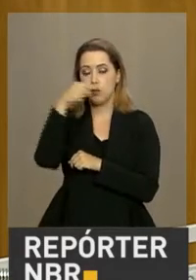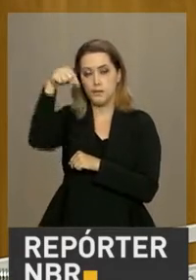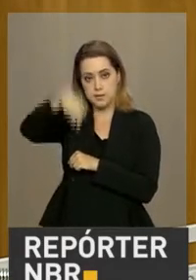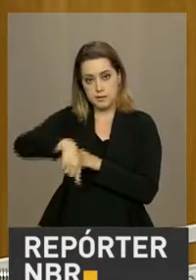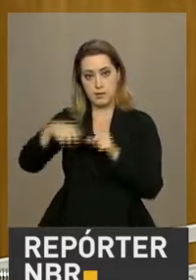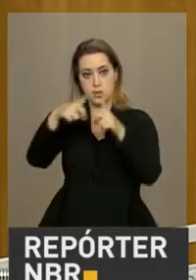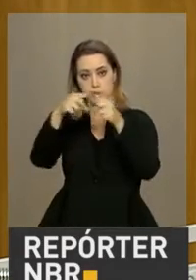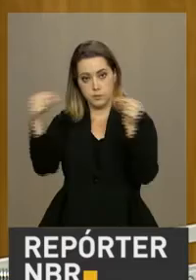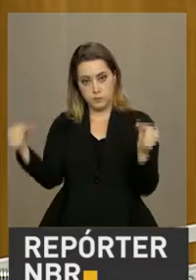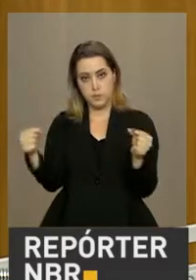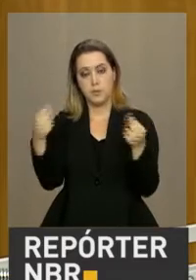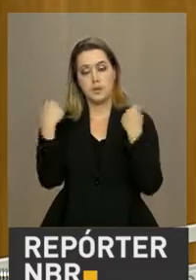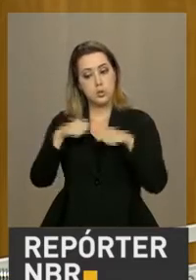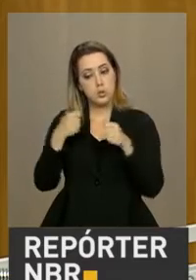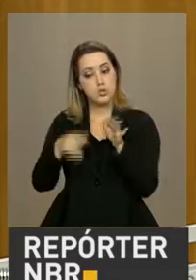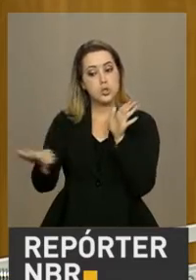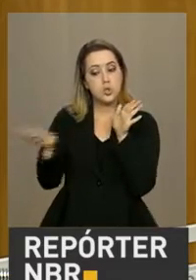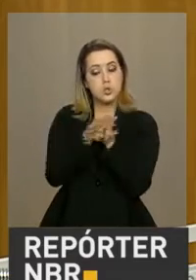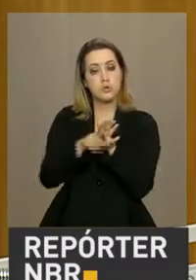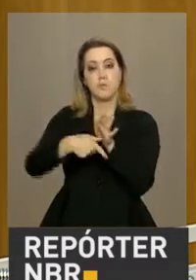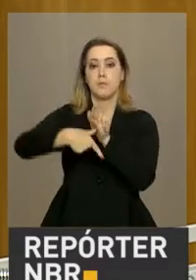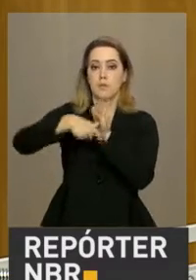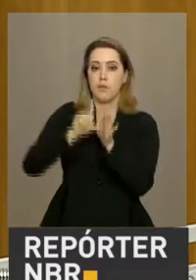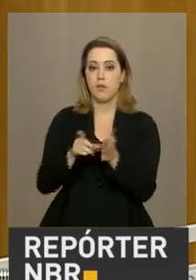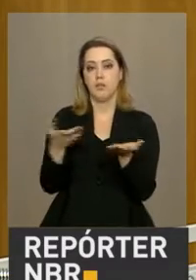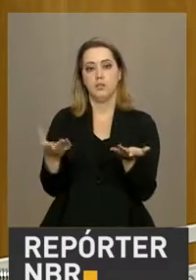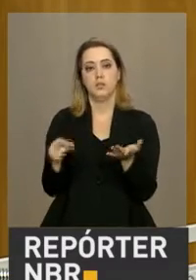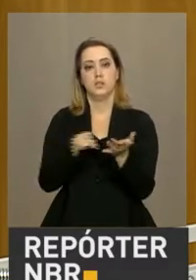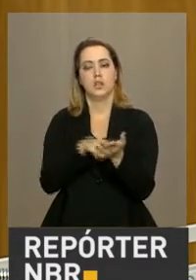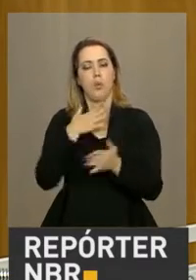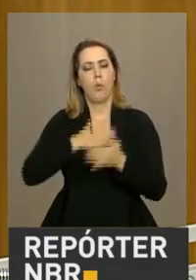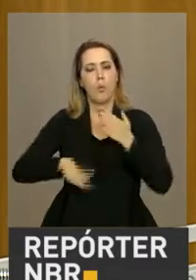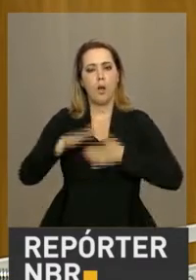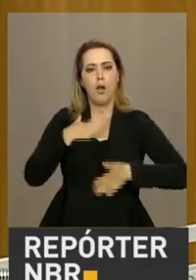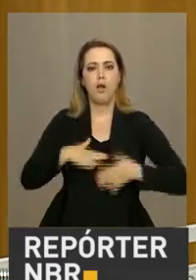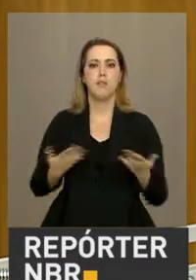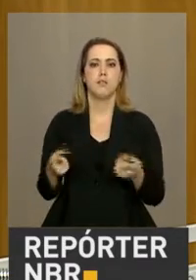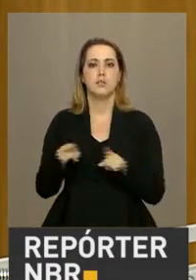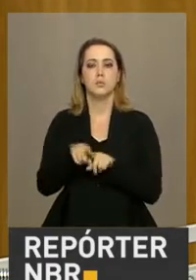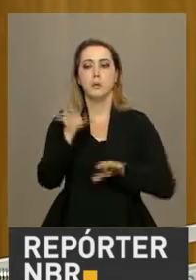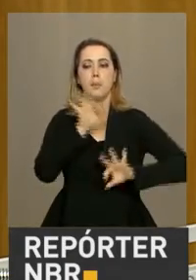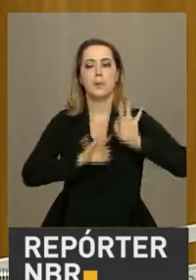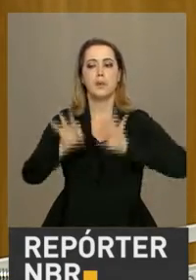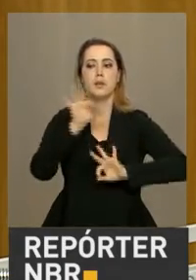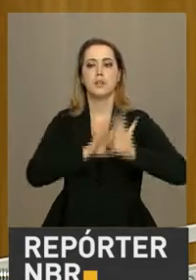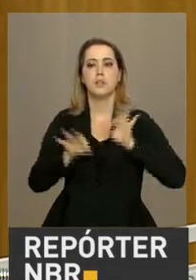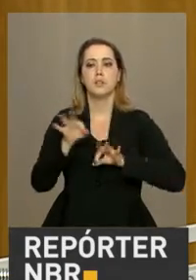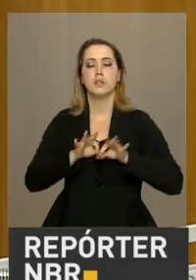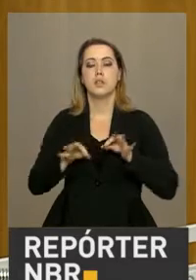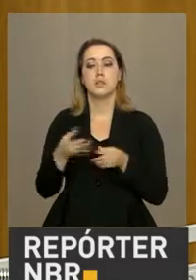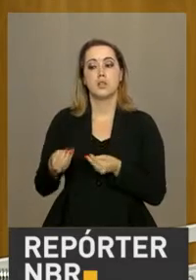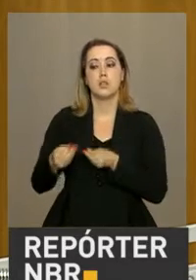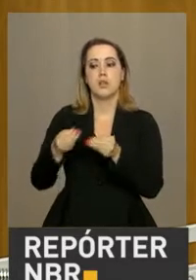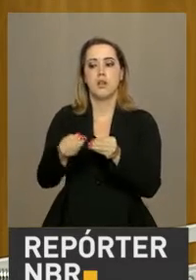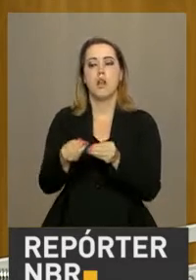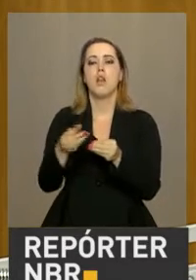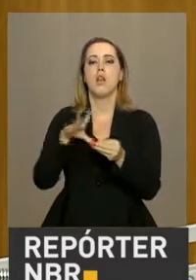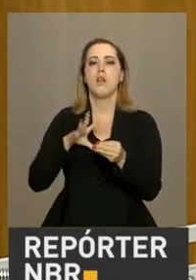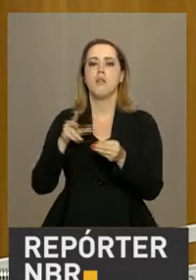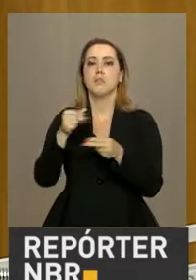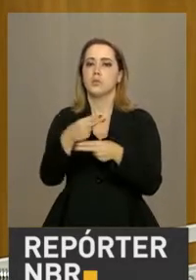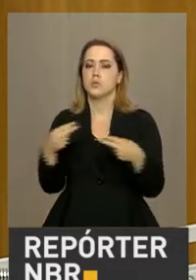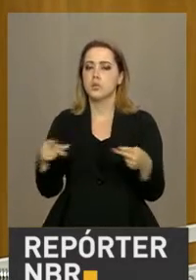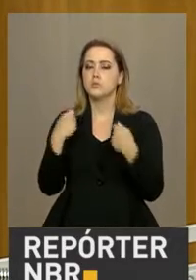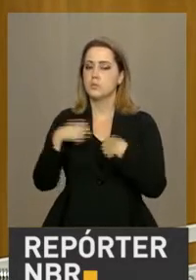há tempo é com calma com tranquilidade para que ele possa se preparar levando o material necessário é que ele